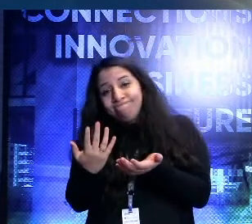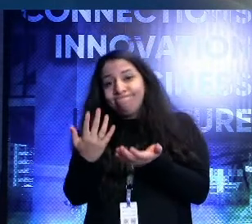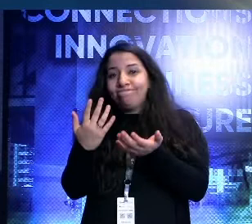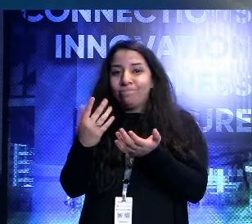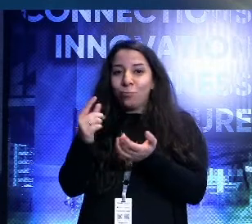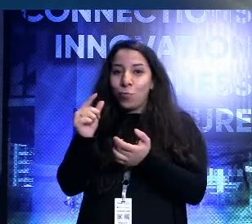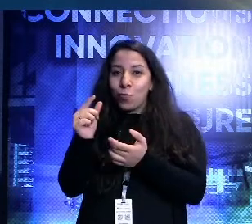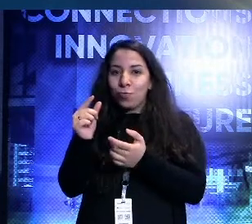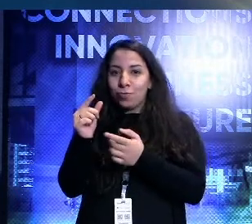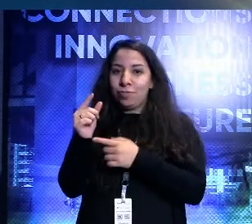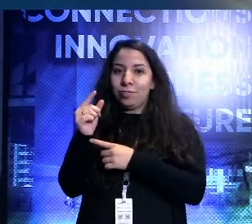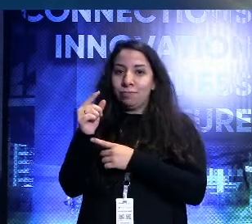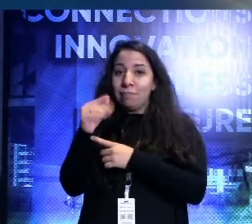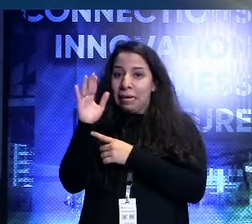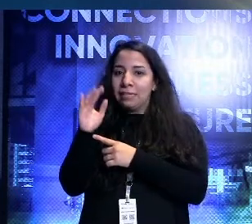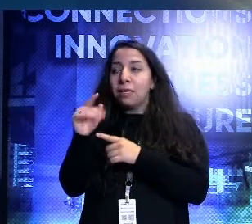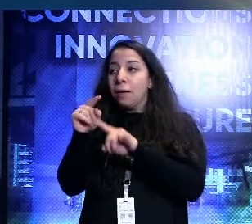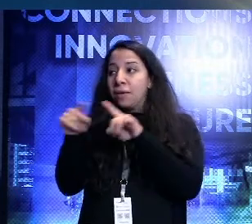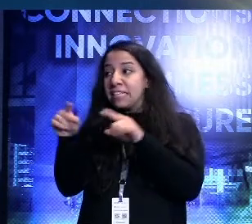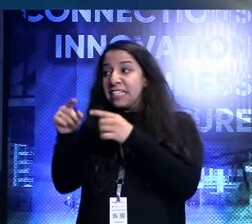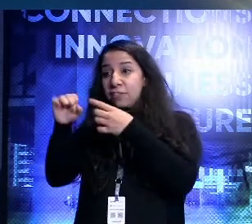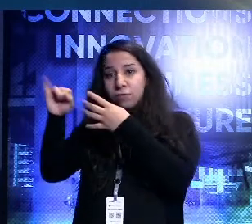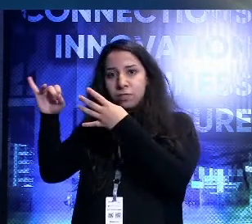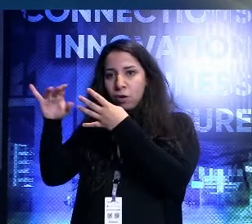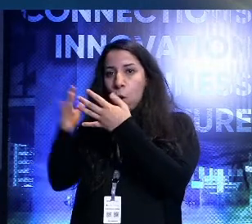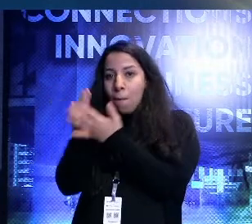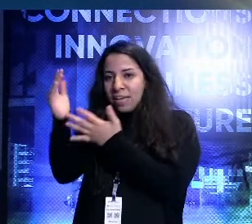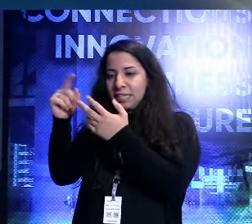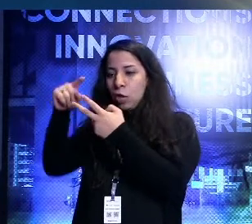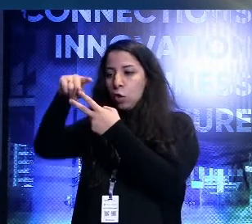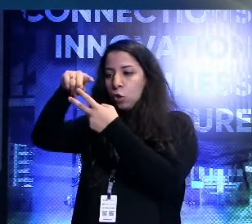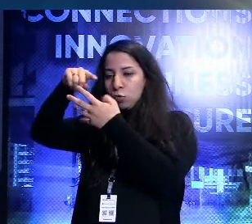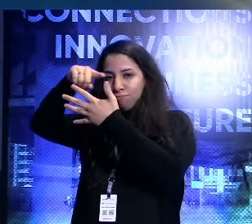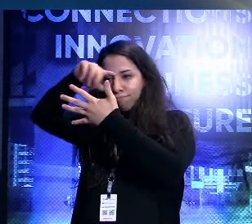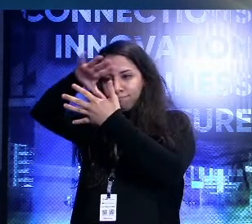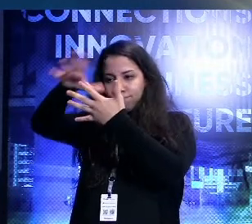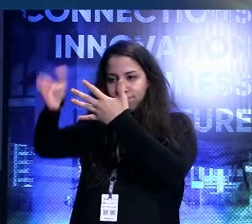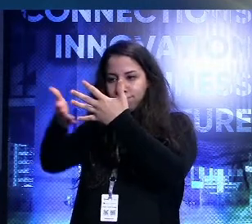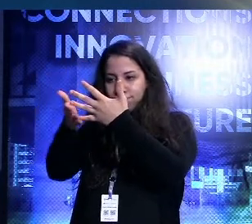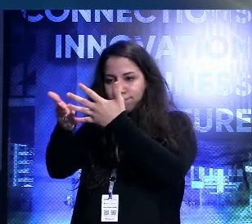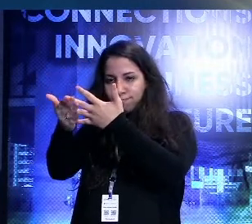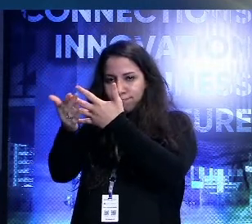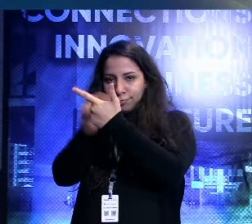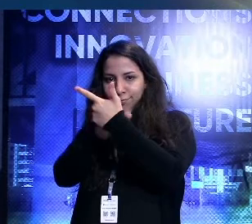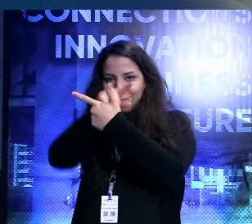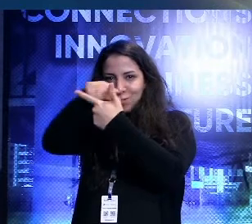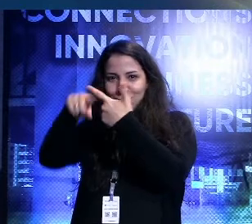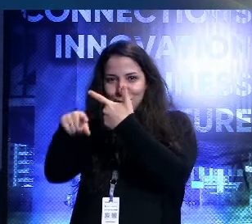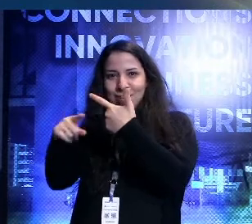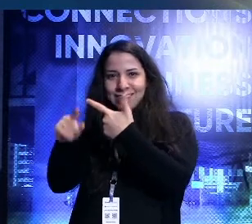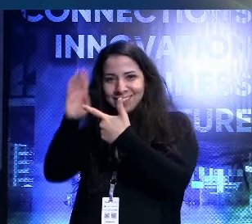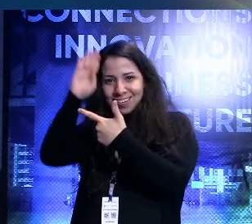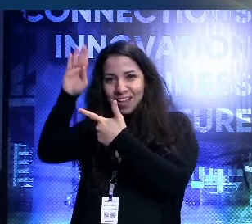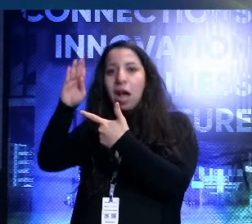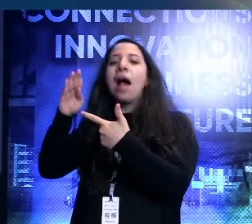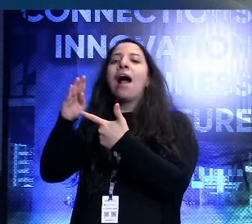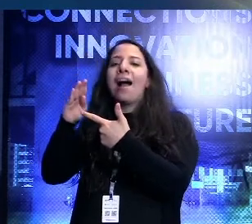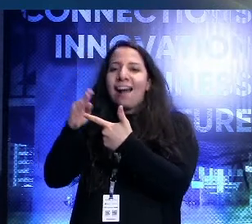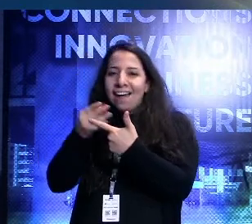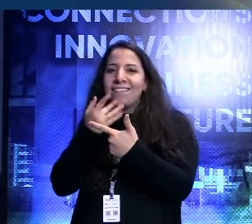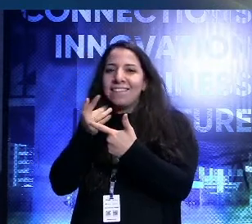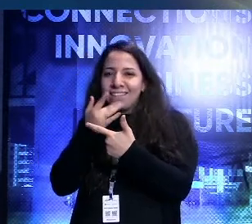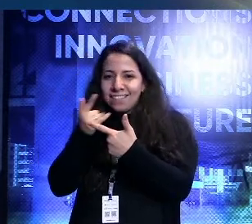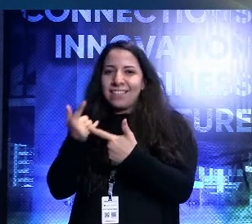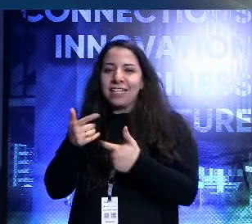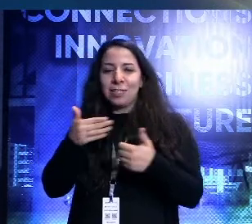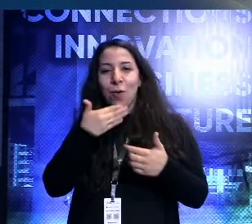primeiros passinhos, é muito mais fácil para a gente entender os outros. Então, e são coisas bem simples de você aplicar no